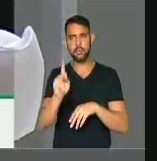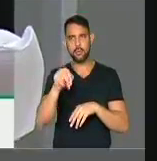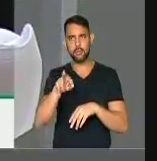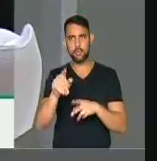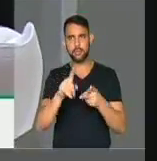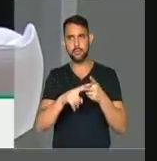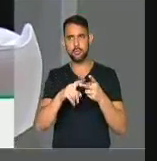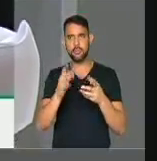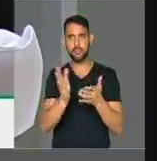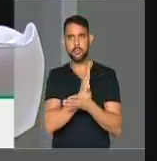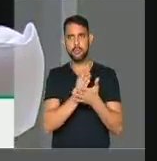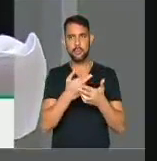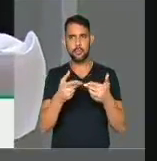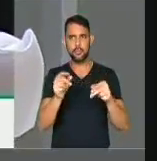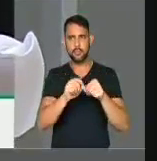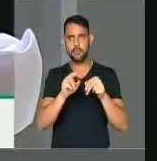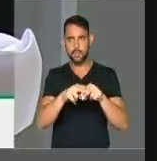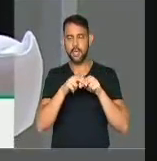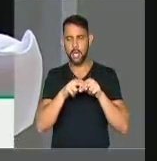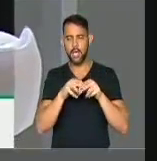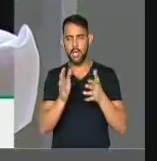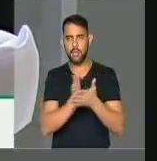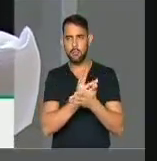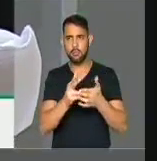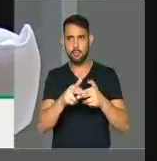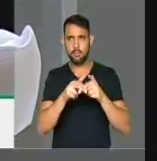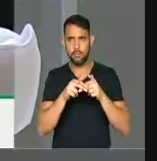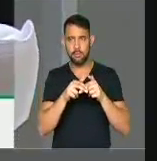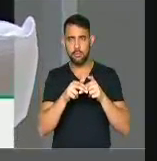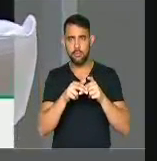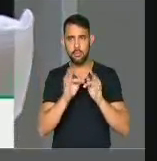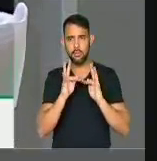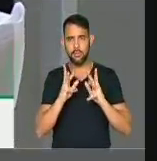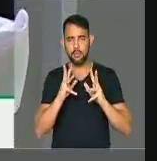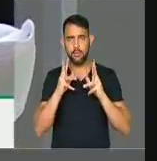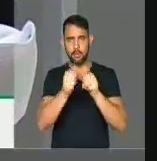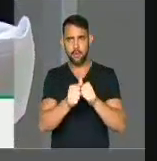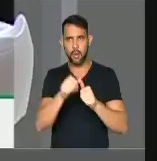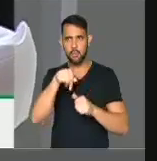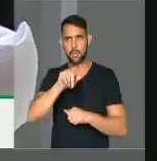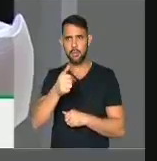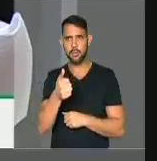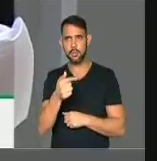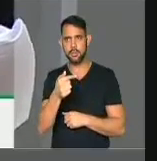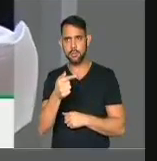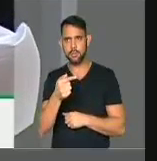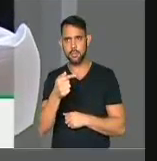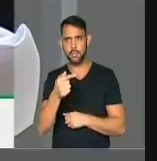quadrados, onde estão inseridos 1.173 municípios e, no total,